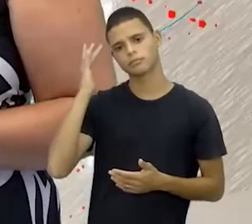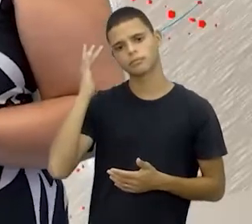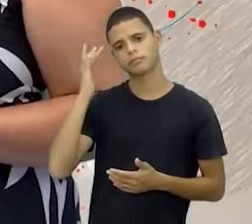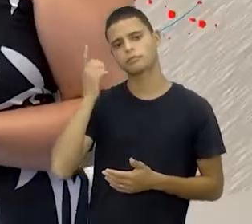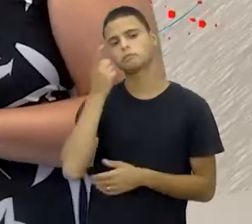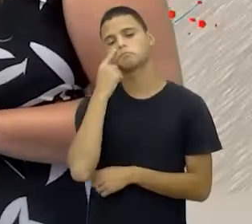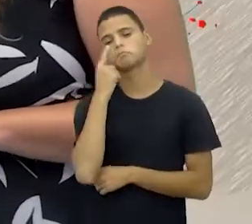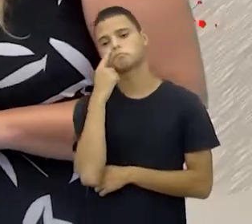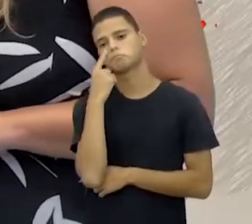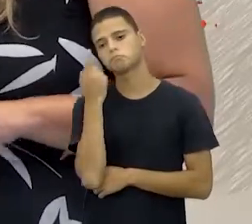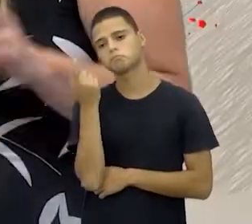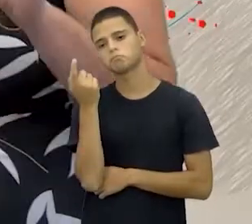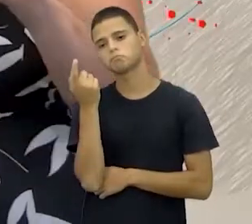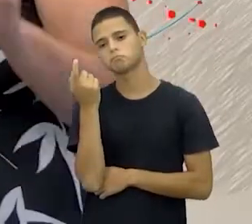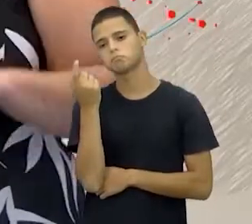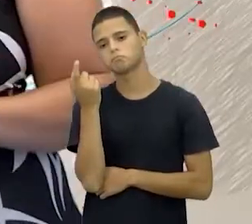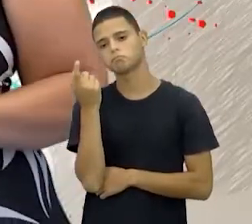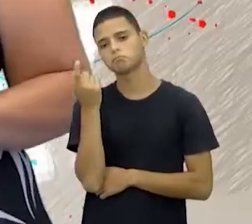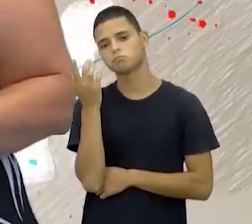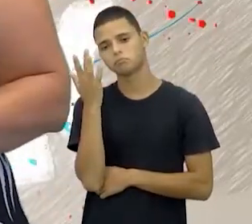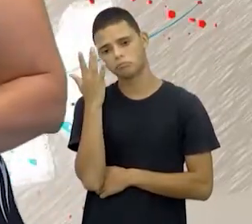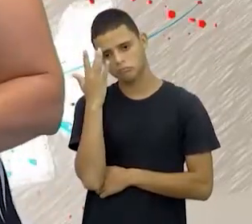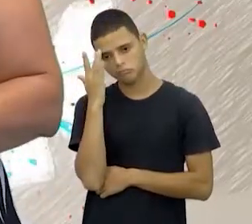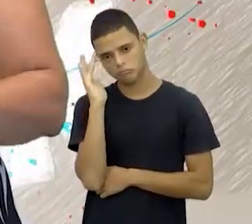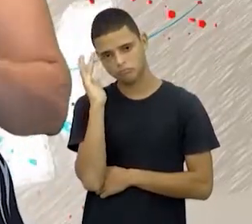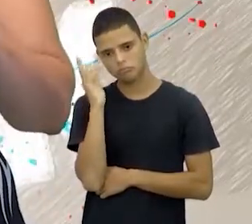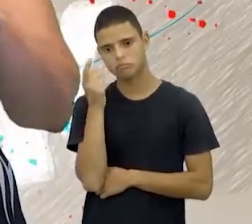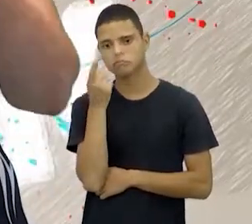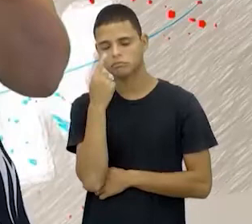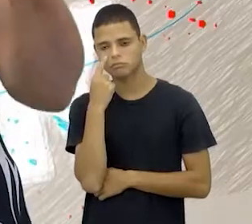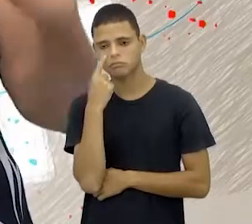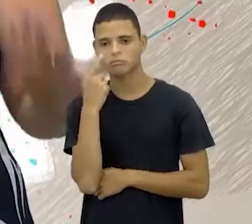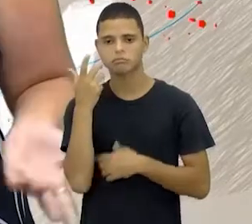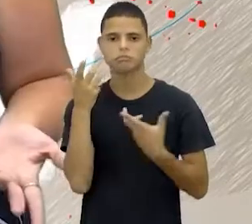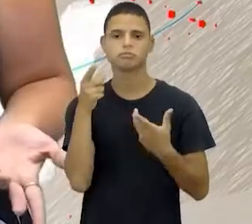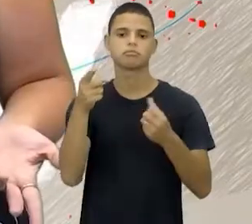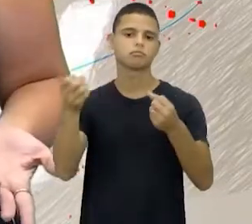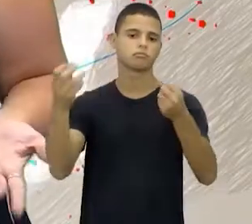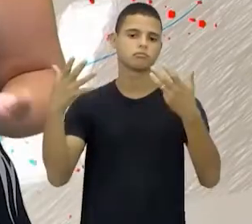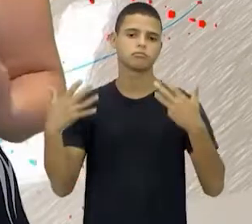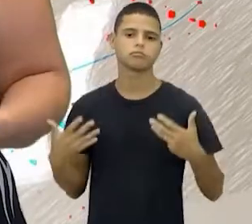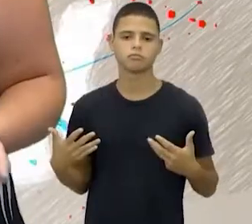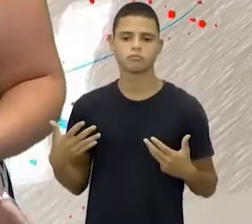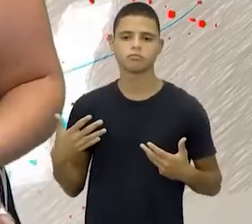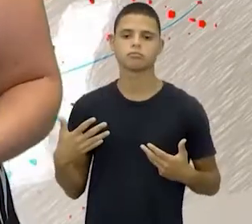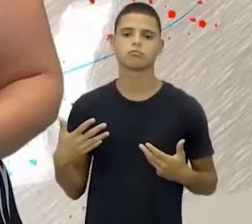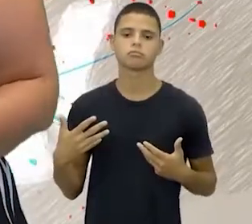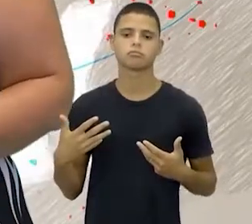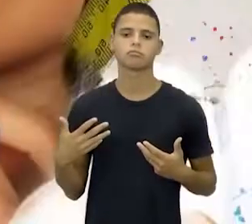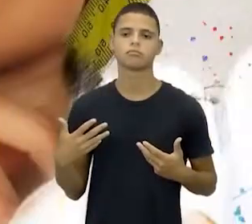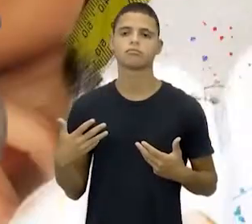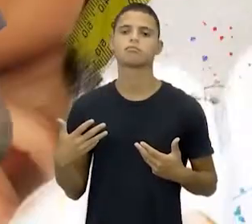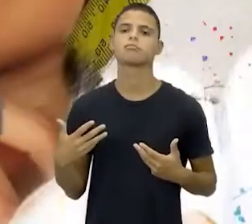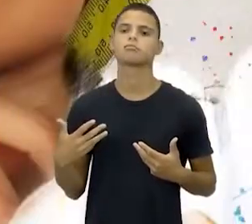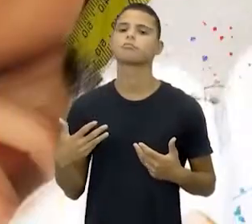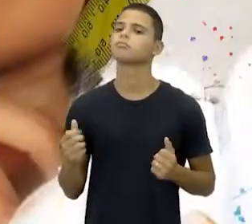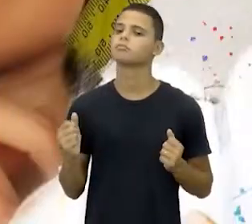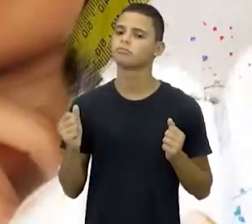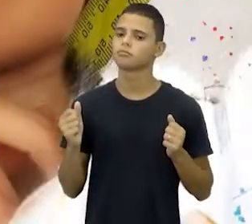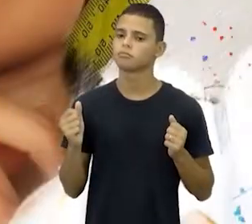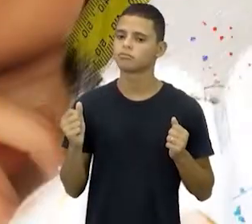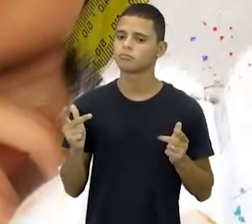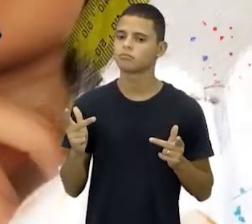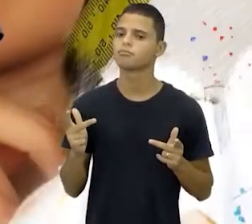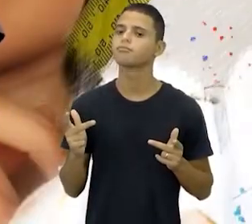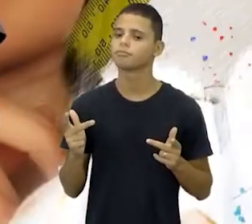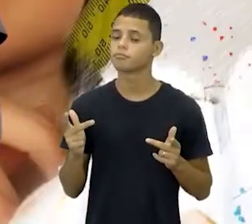Será? Nossa, eu não vou responder essa não, essa eu quero ouvir de vocês. Me conta. Boa, Pro. Devolveu aí a